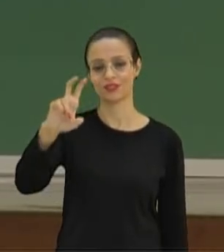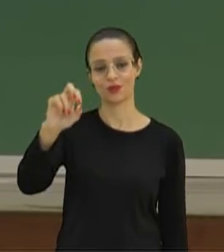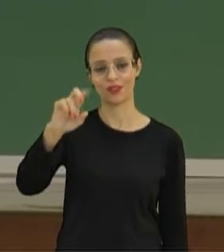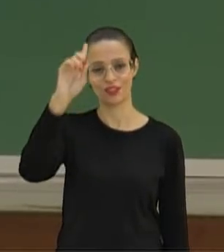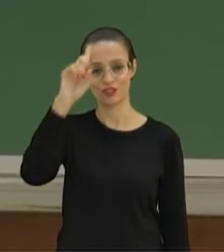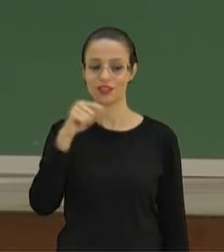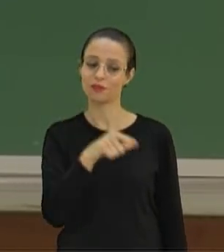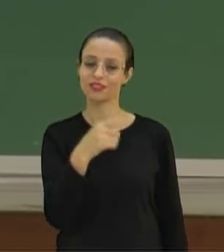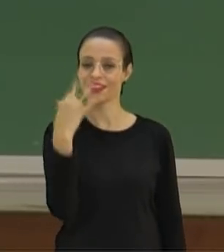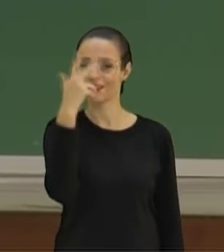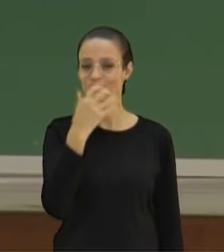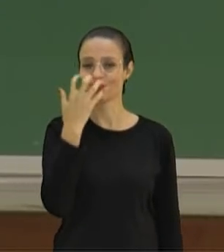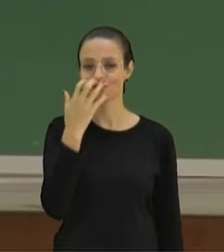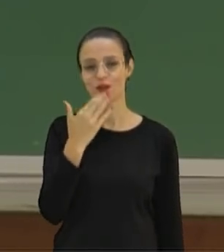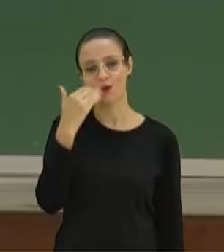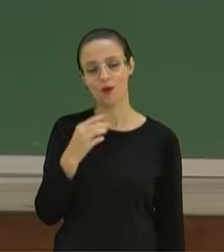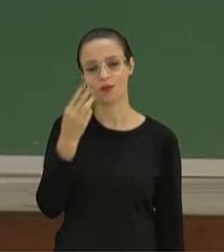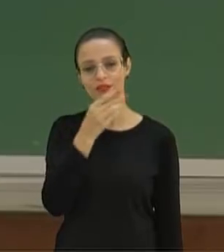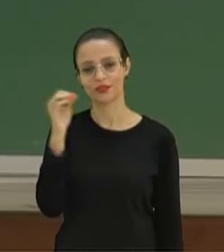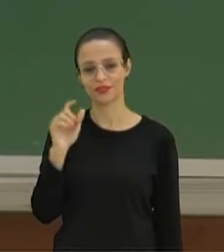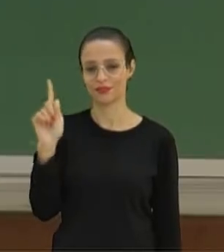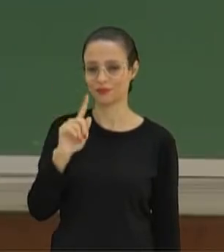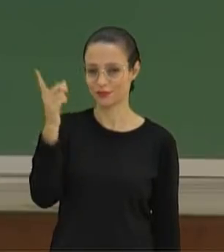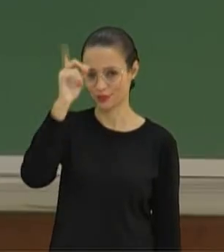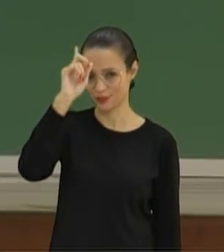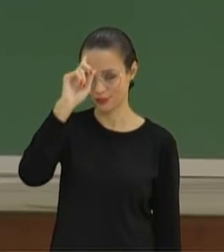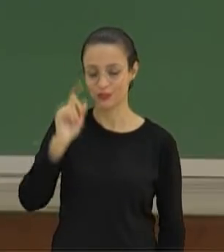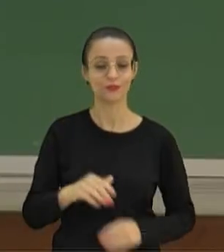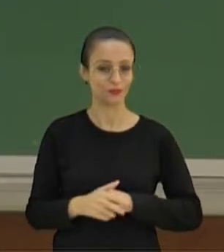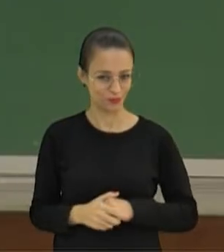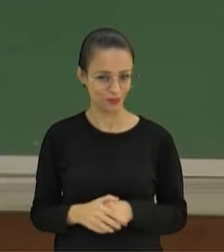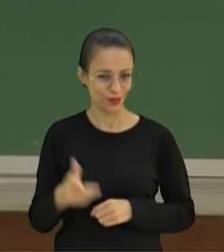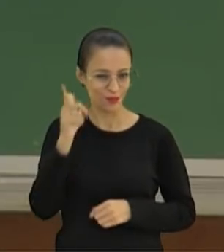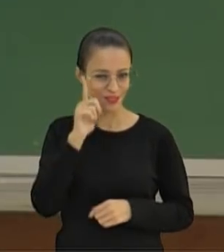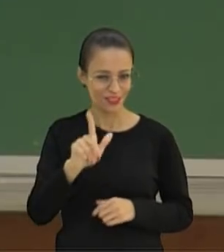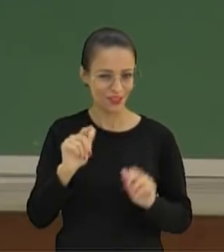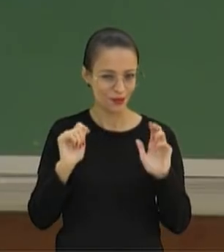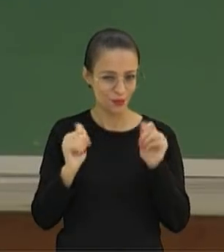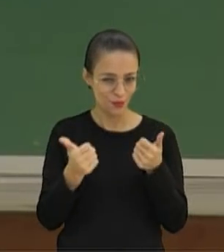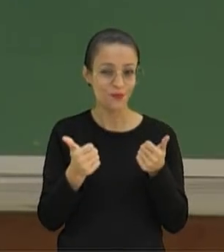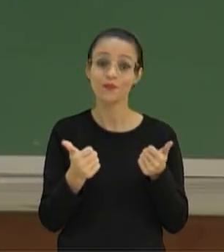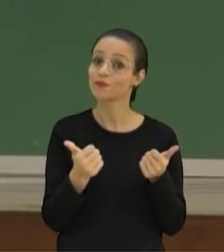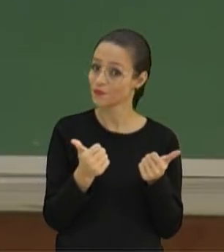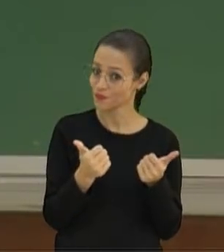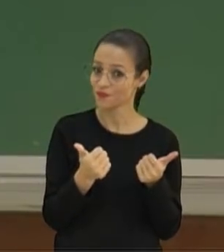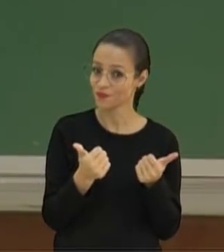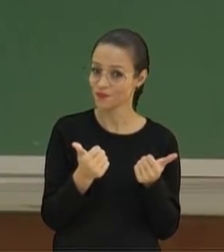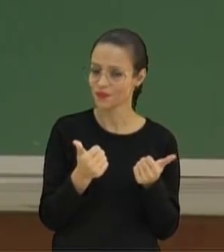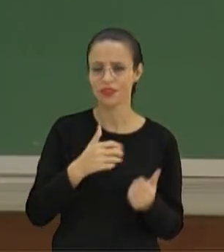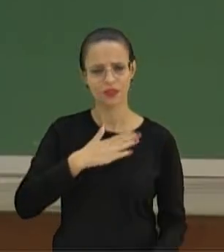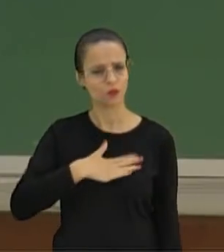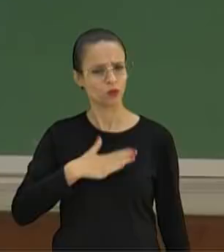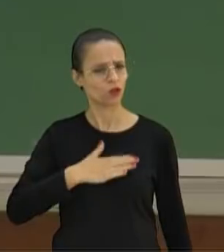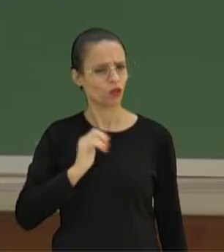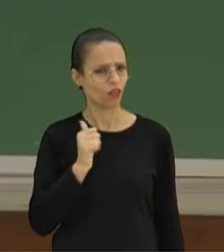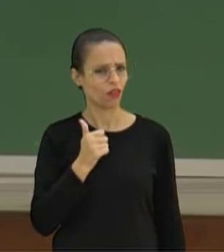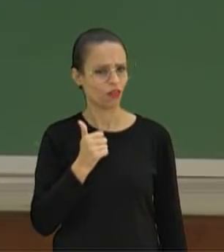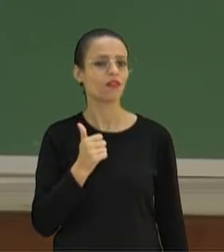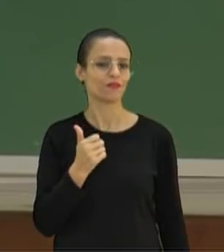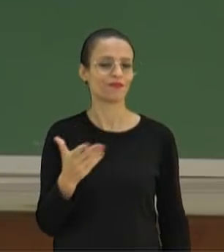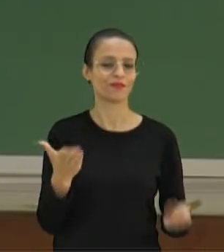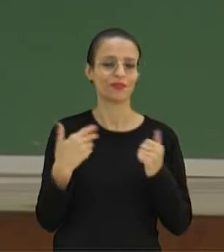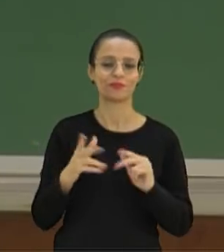lindo cachorrinho que come 300 gramas por dia. Conseguiram? E aí? Meio tranquilinho, né?